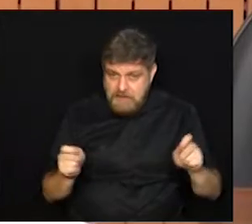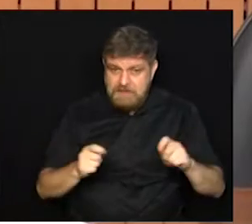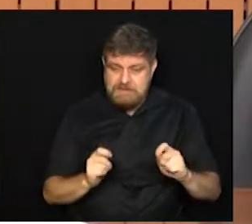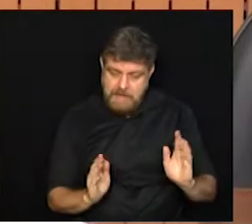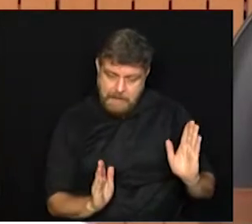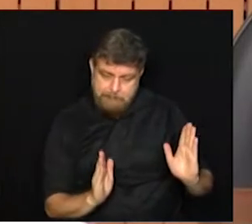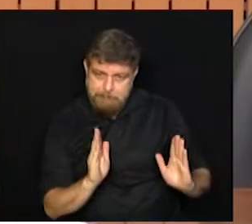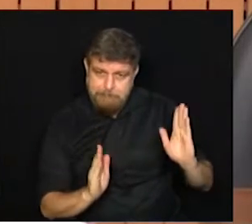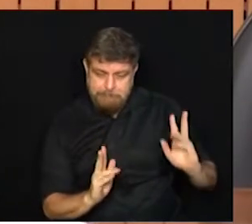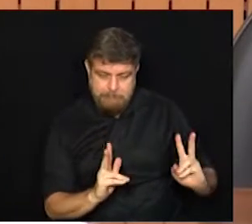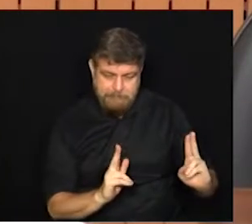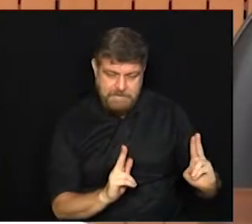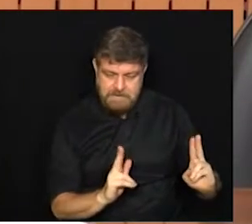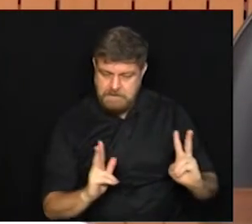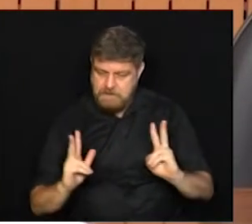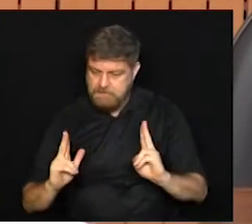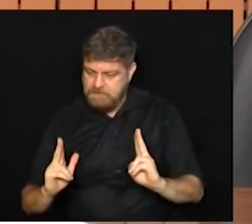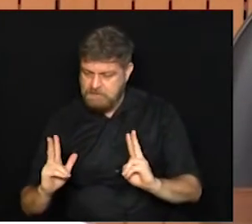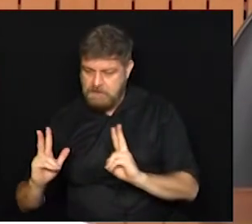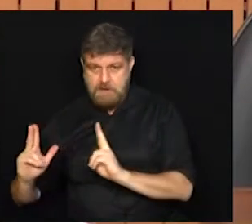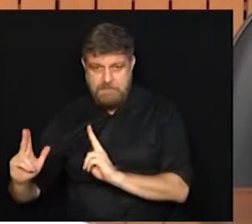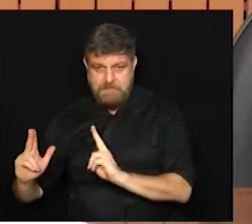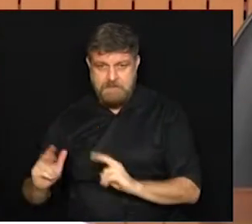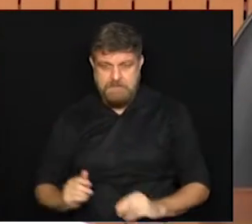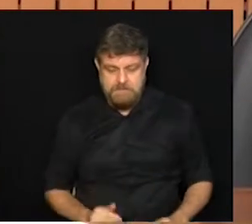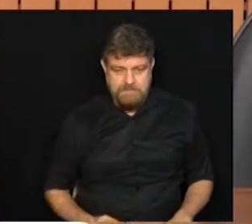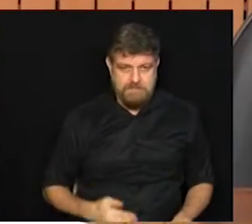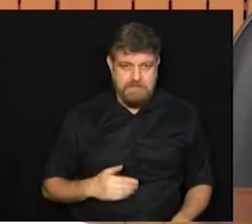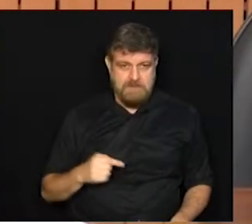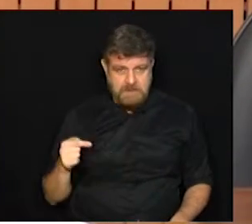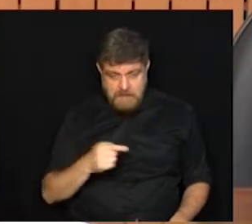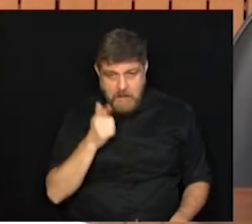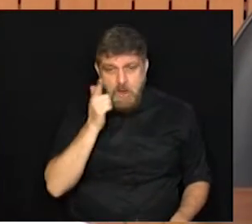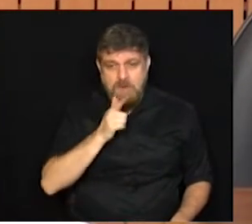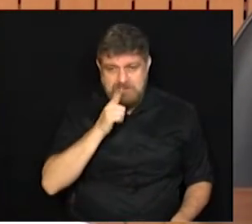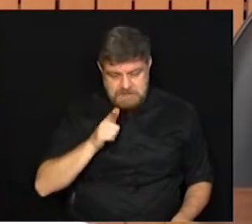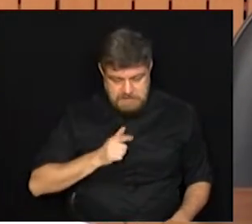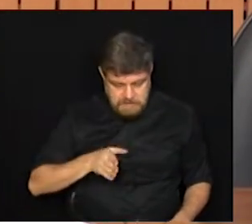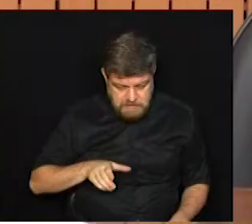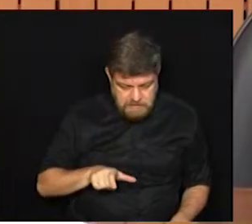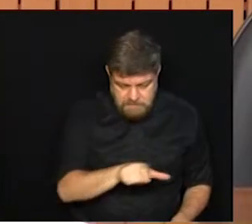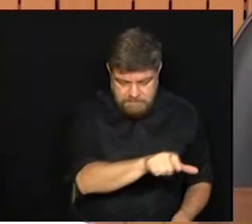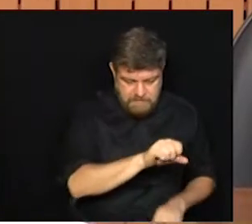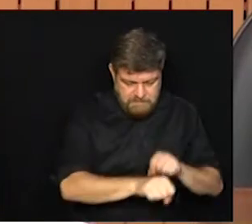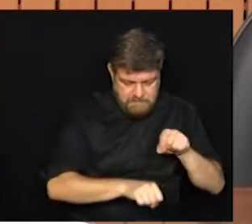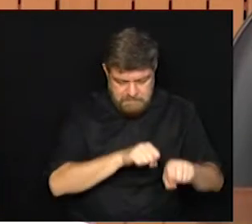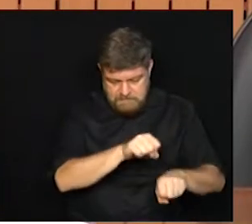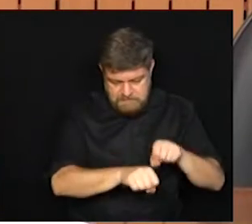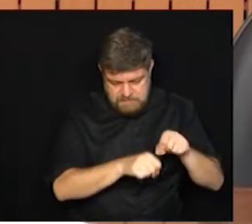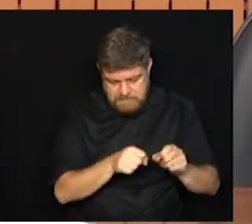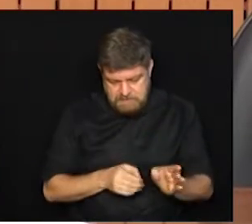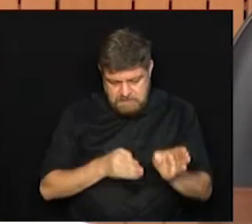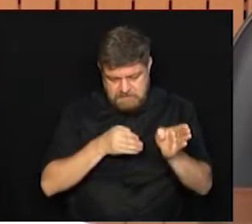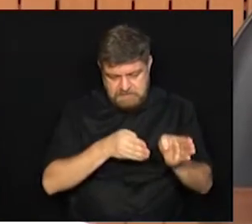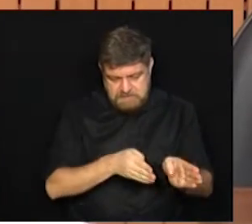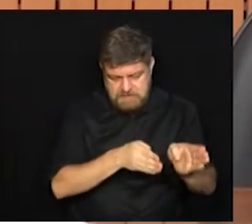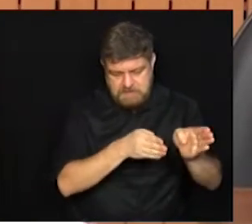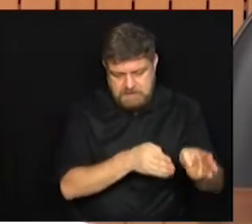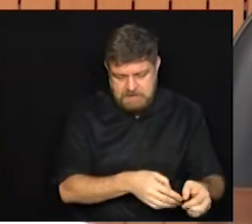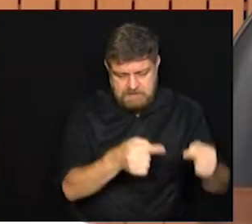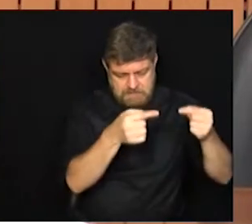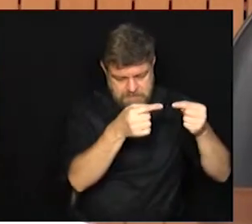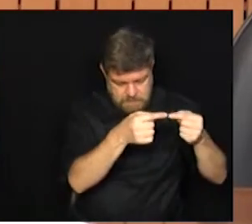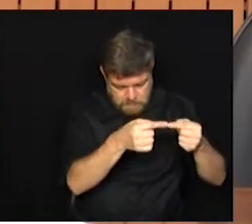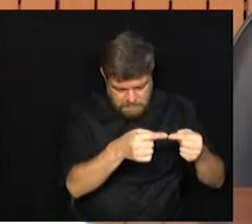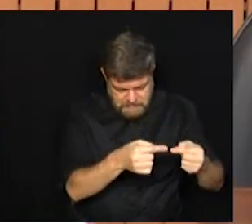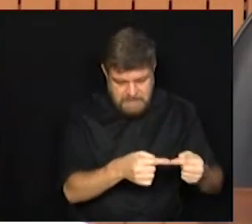em determinados trajetos, em função da configuração das vias, né, você